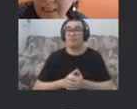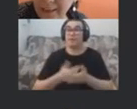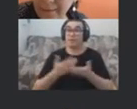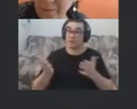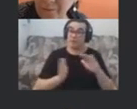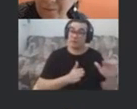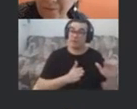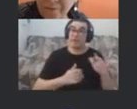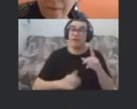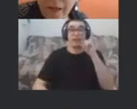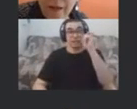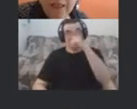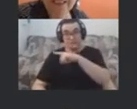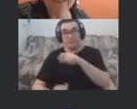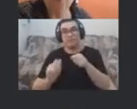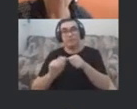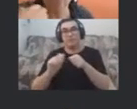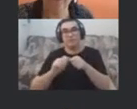correta,